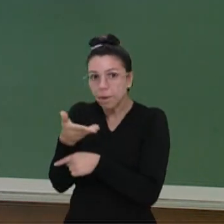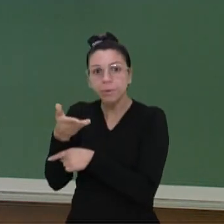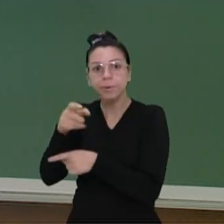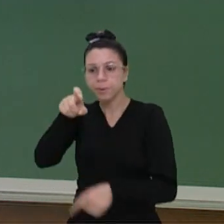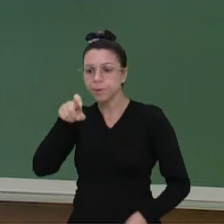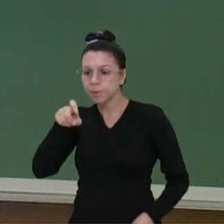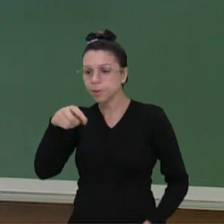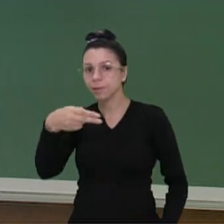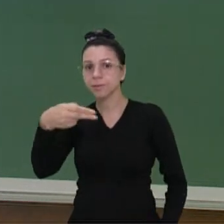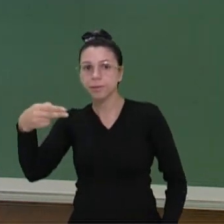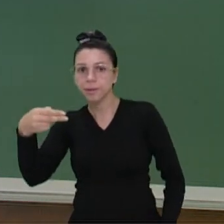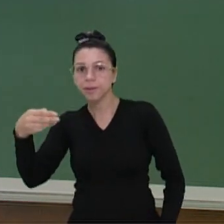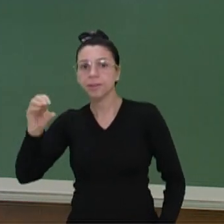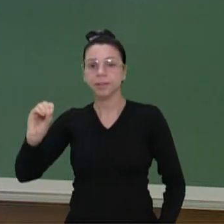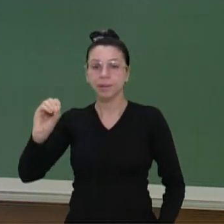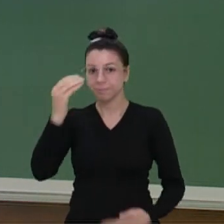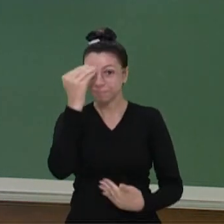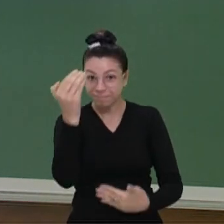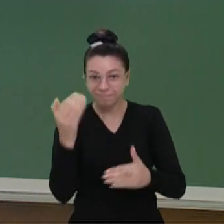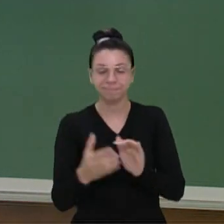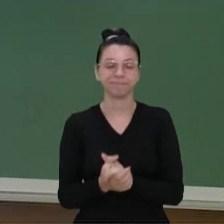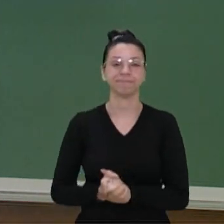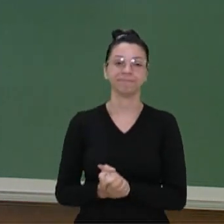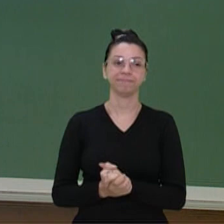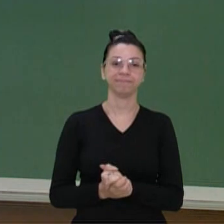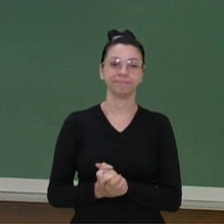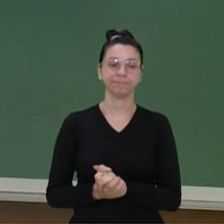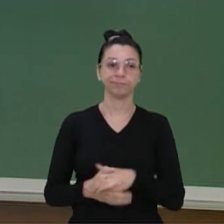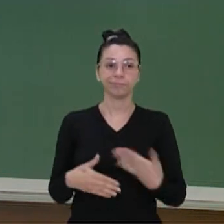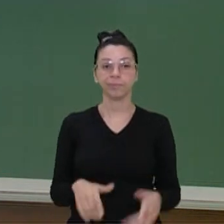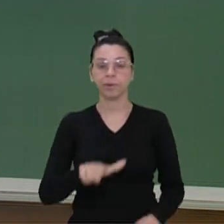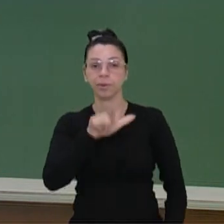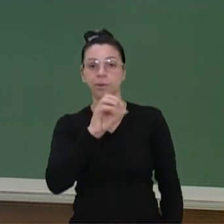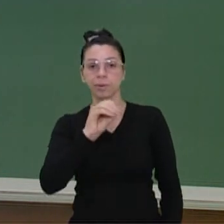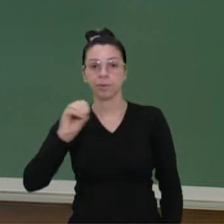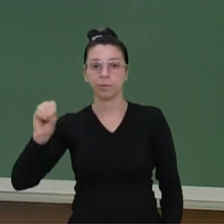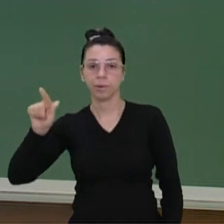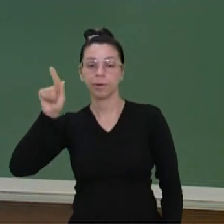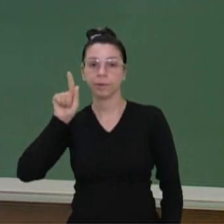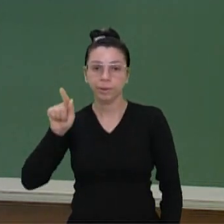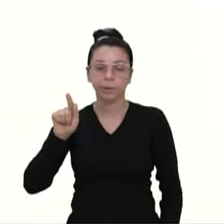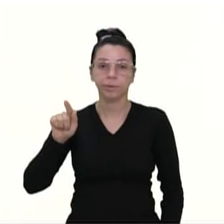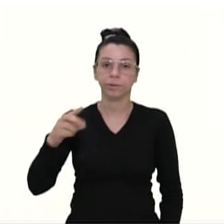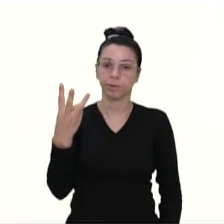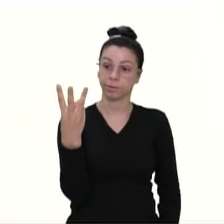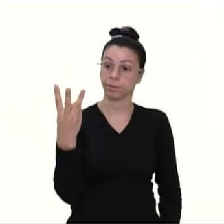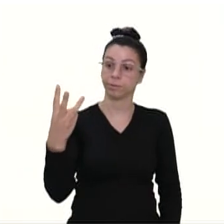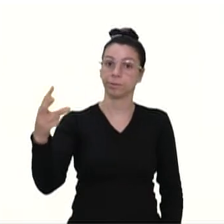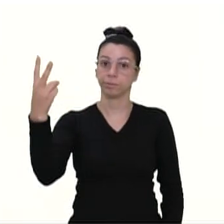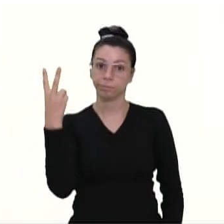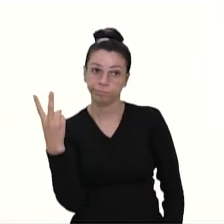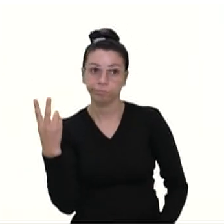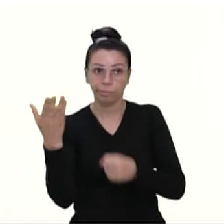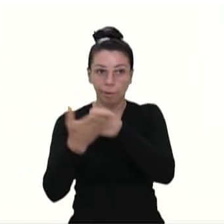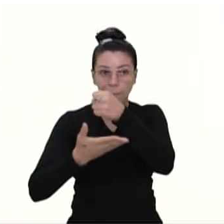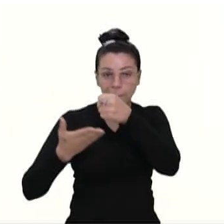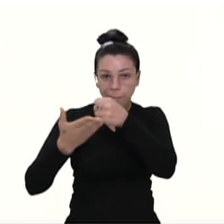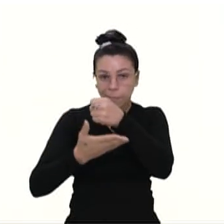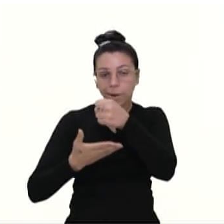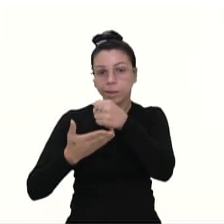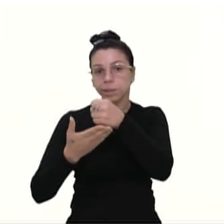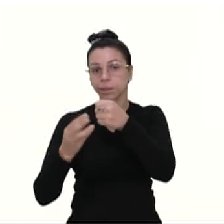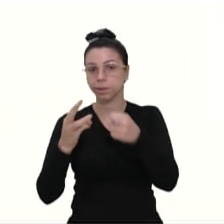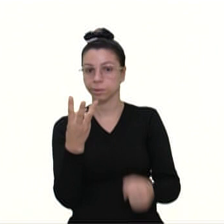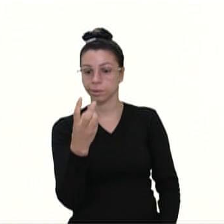bola. Obrigado. Vamos para o próximo? Eu tenho log de 32 na base 32. Eu igualei a y. Então,